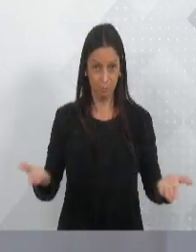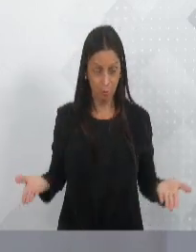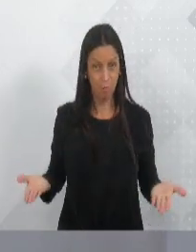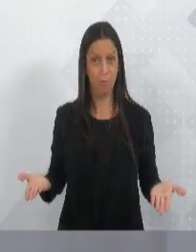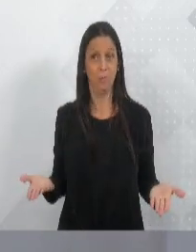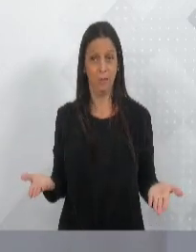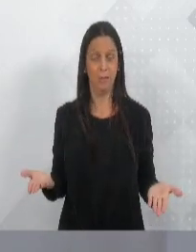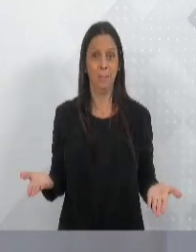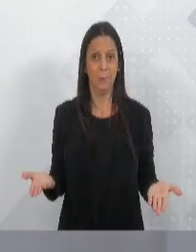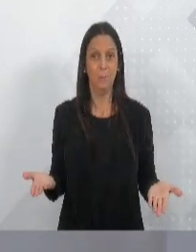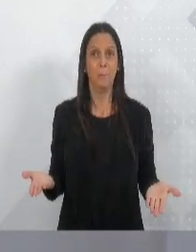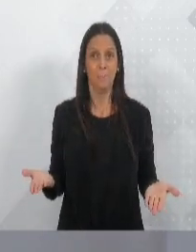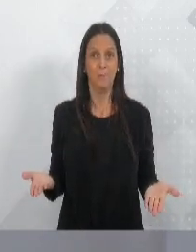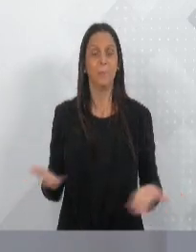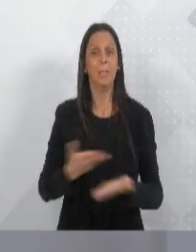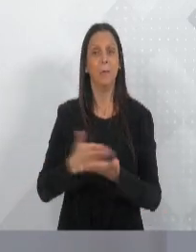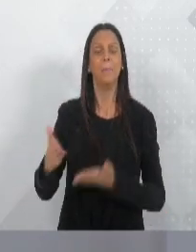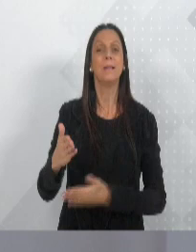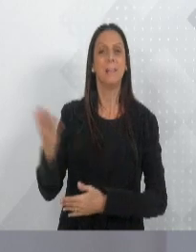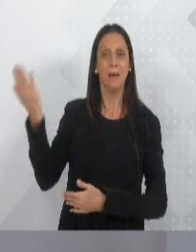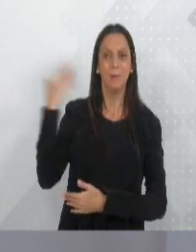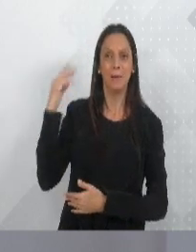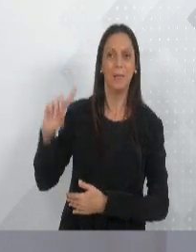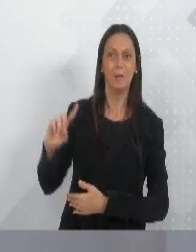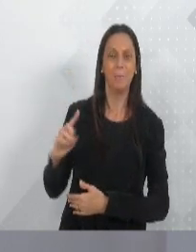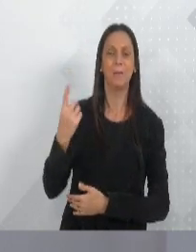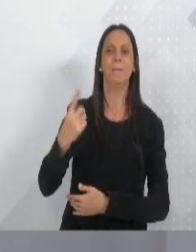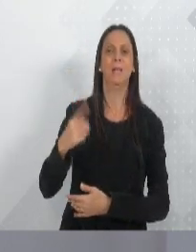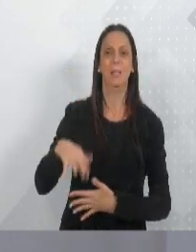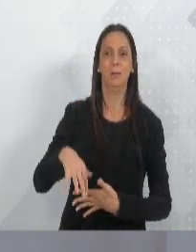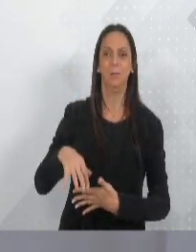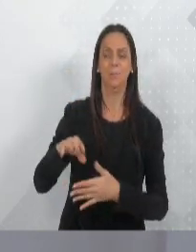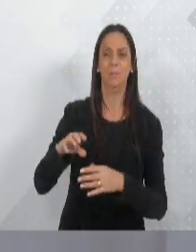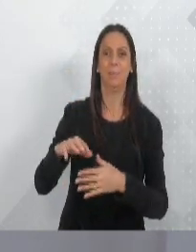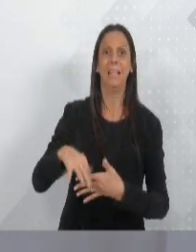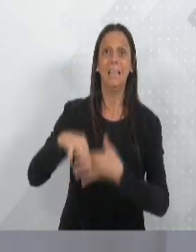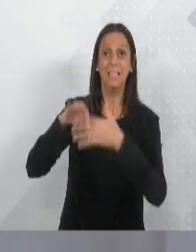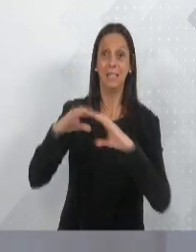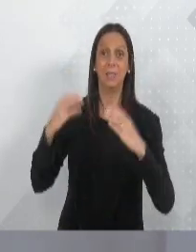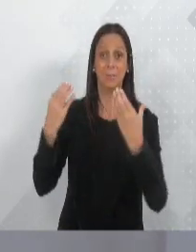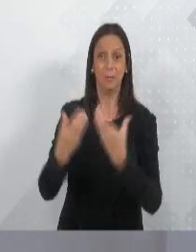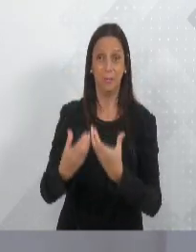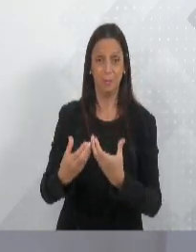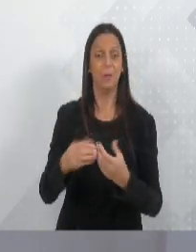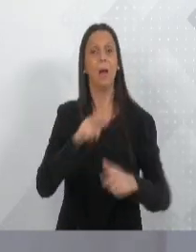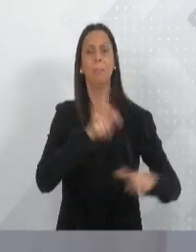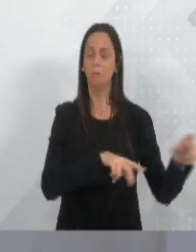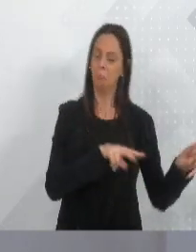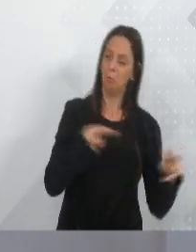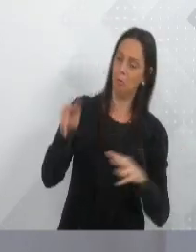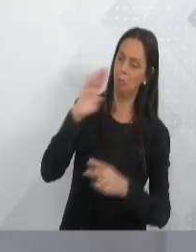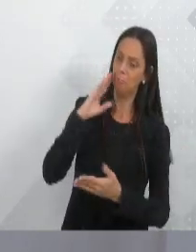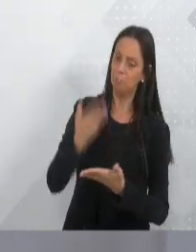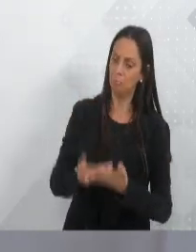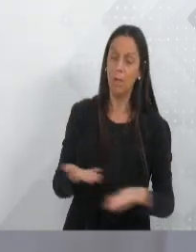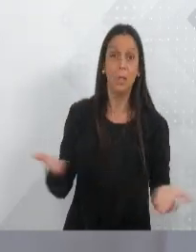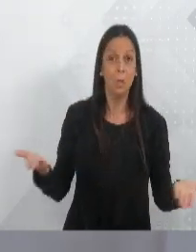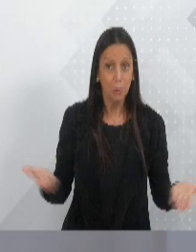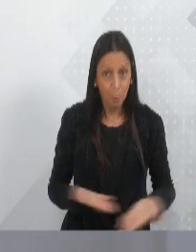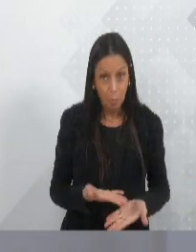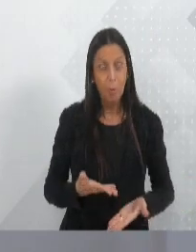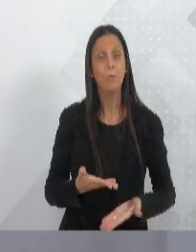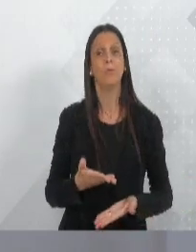partiram dessa liderança Comunitária mostraram credibilidade à à população de Blumenau e estão aqui legitimamente